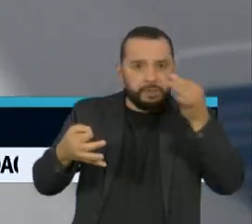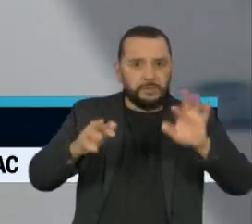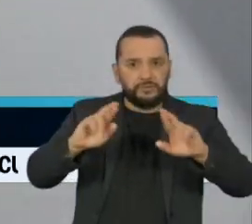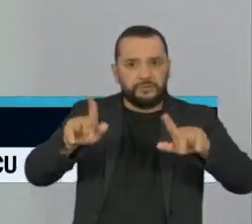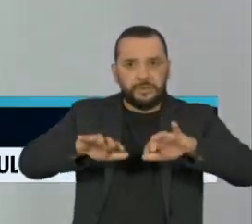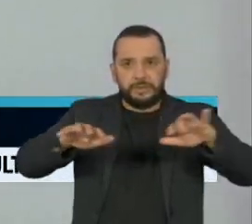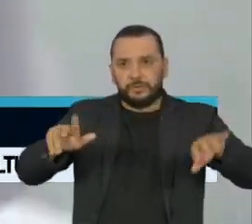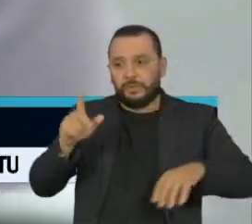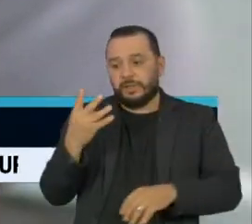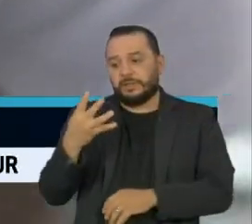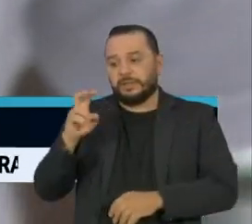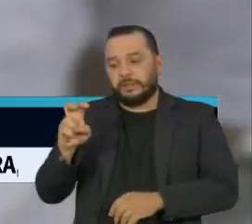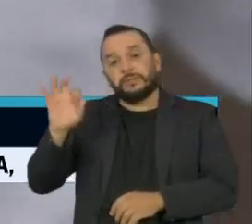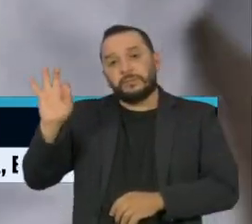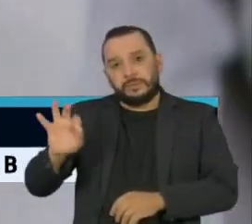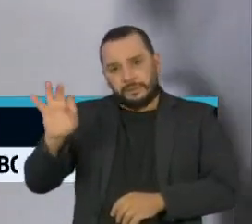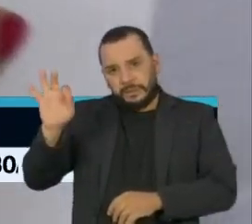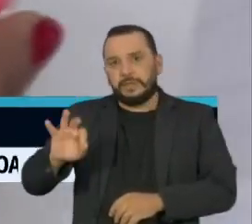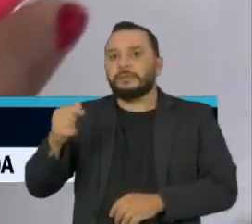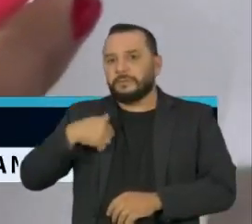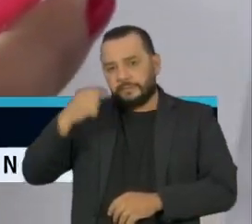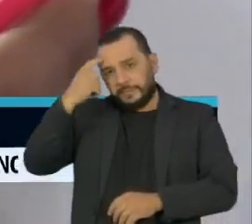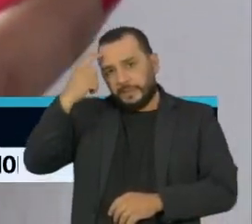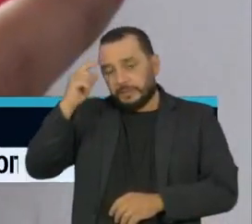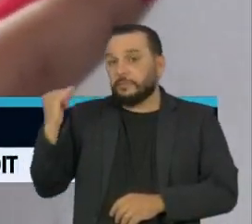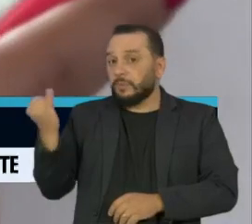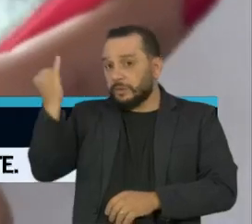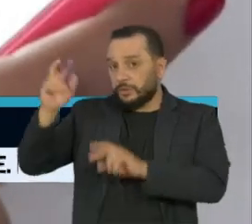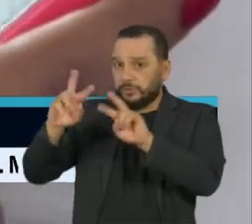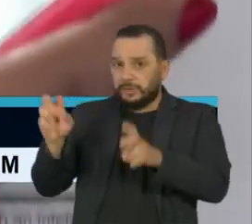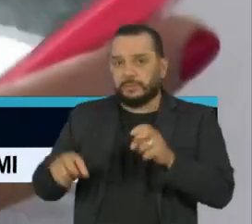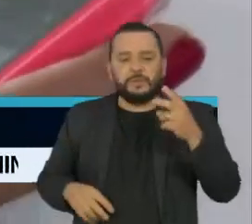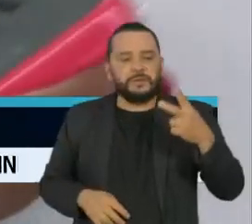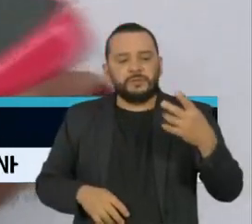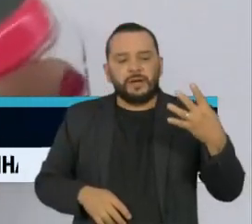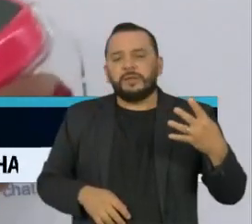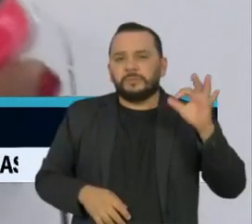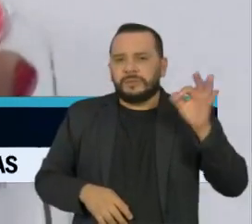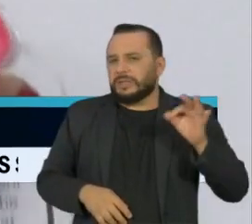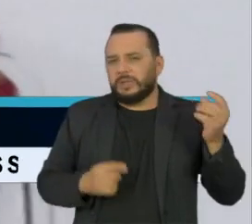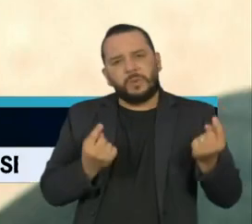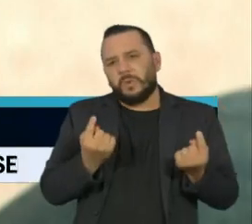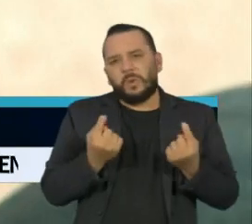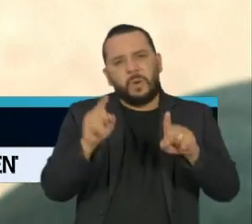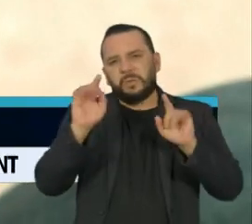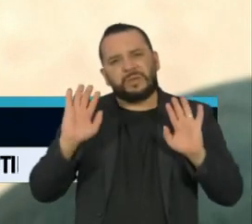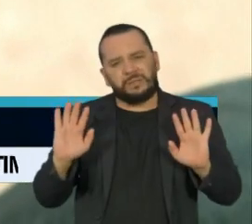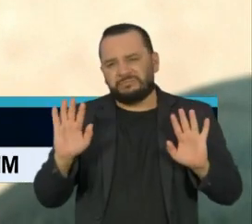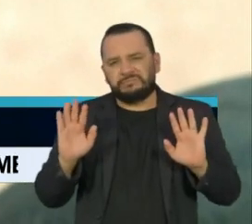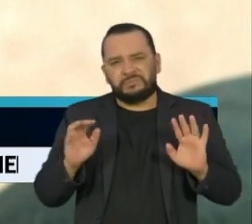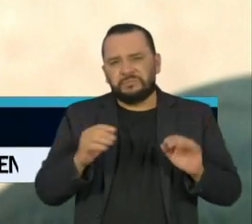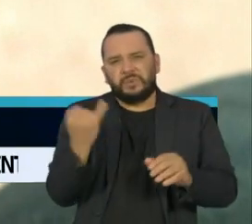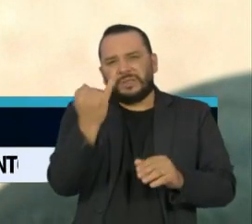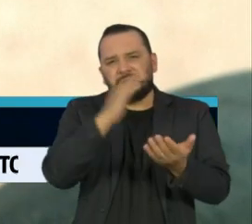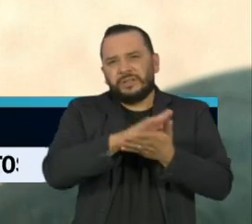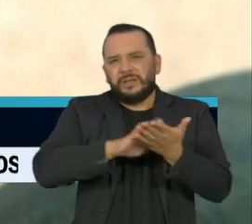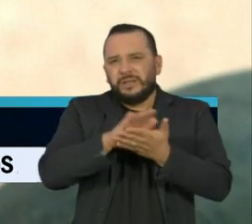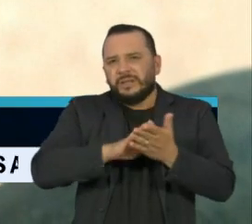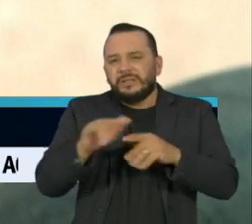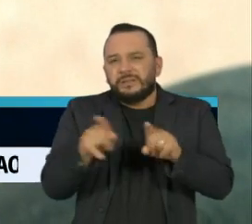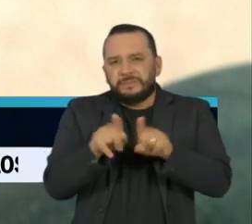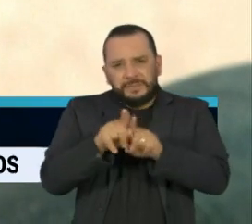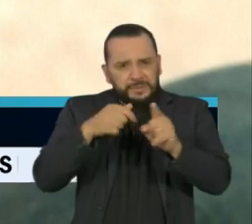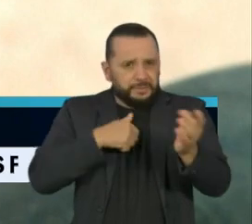45 porcento consideram o tema relevante 24 por cento tem opinião contrária já punição a